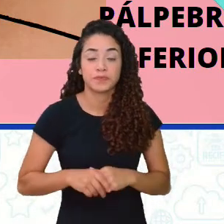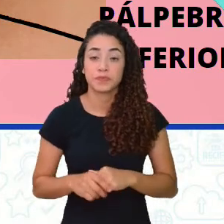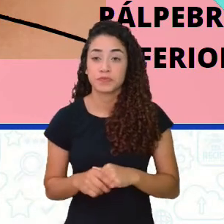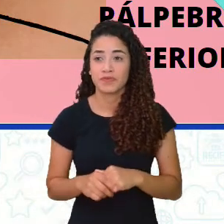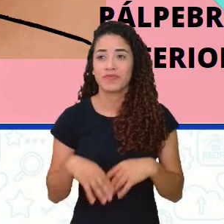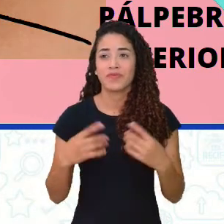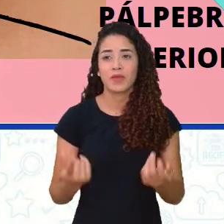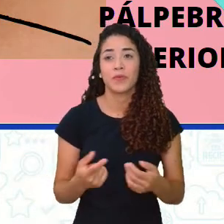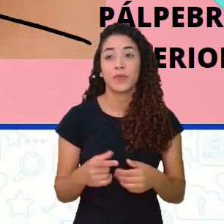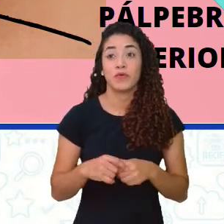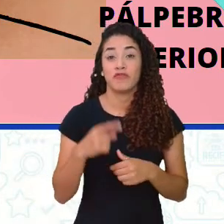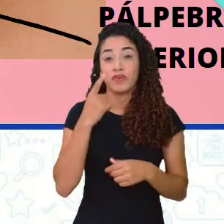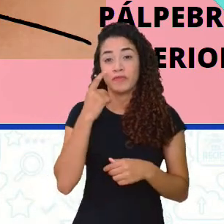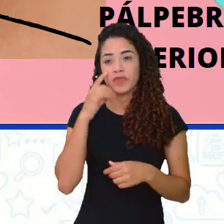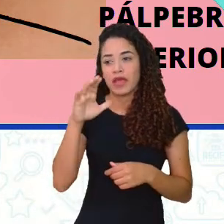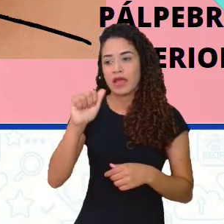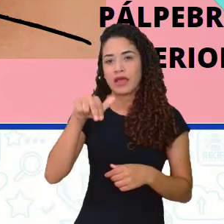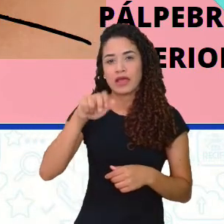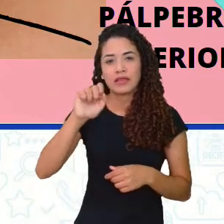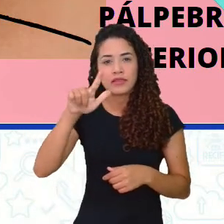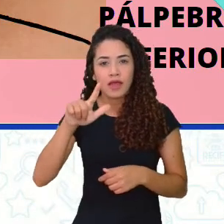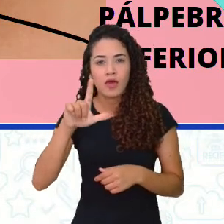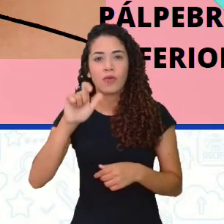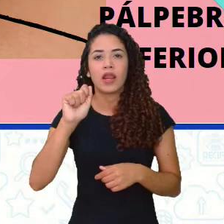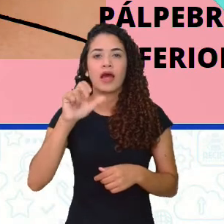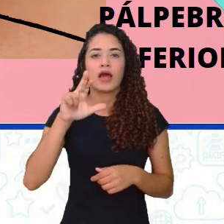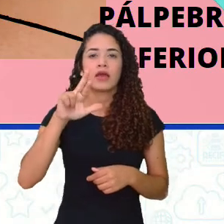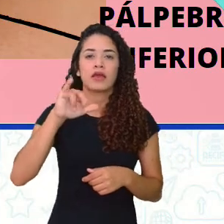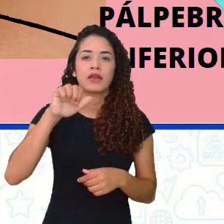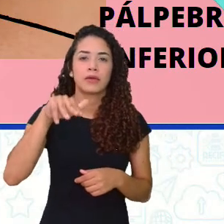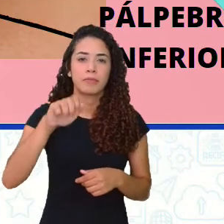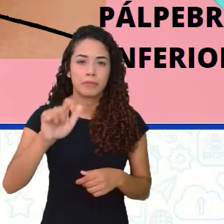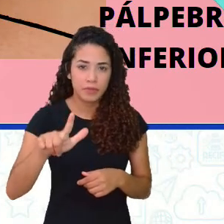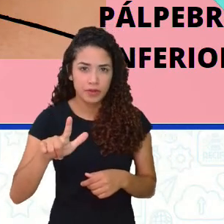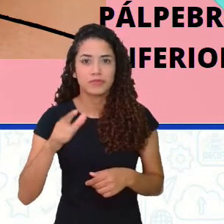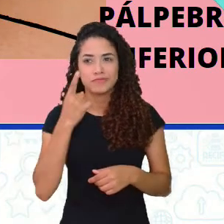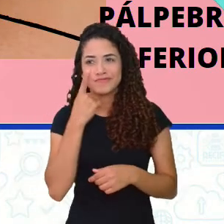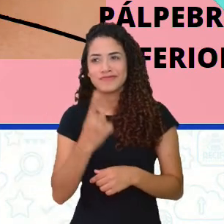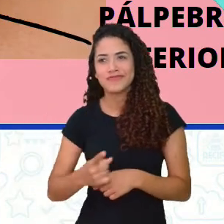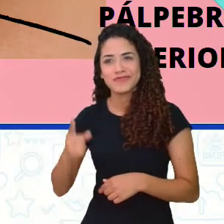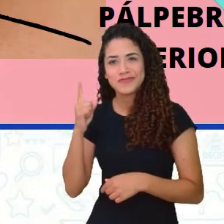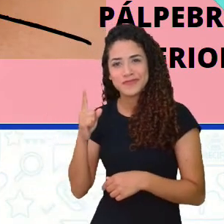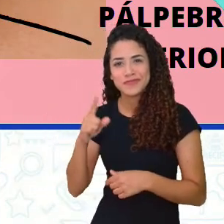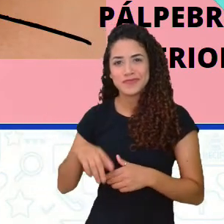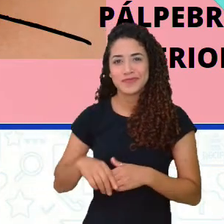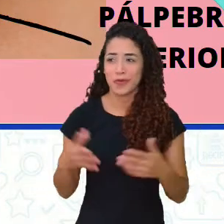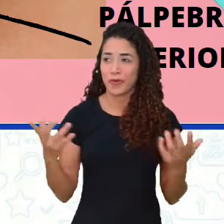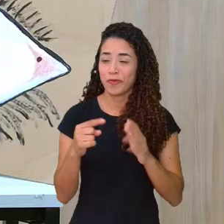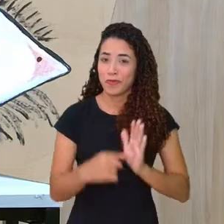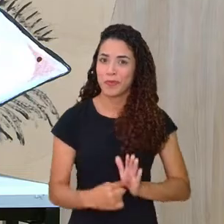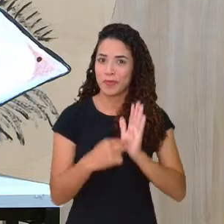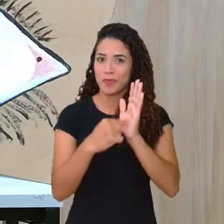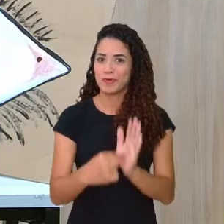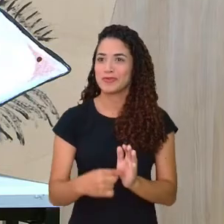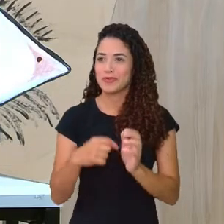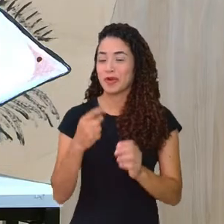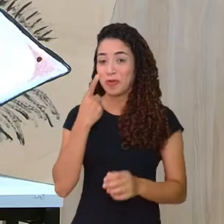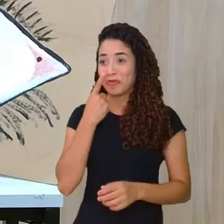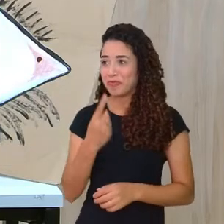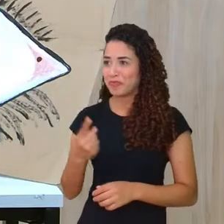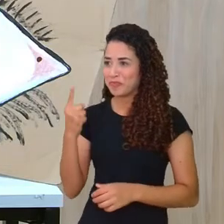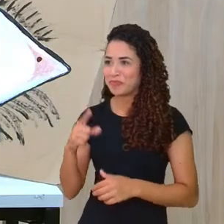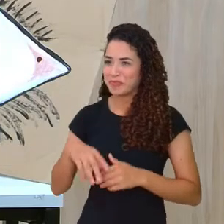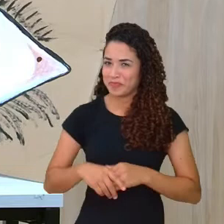estar mostrando também o canal lacrimal. E eu vou aproveitar agora para mostrar esse grande olho no que diz respeito a essa